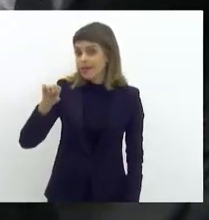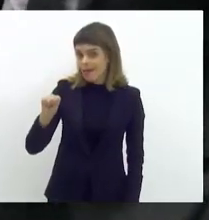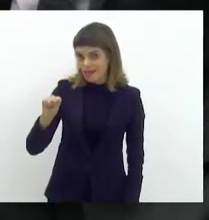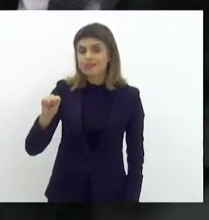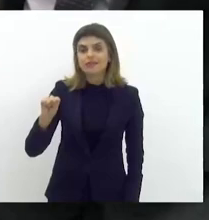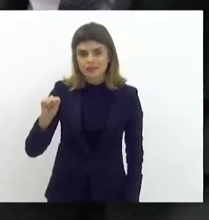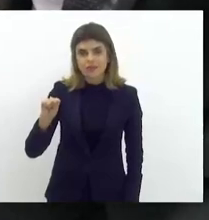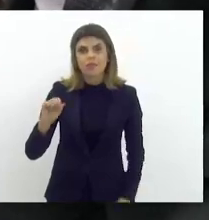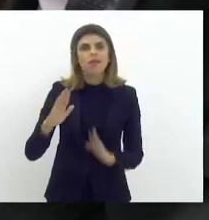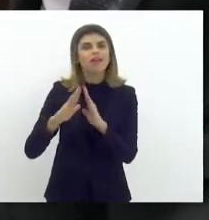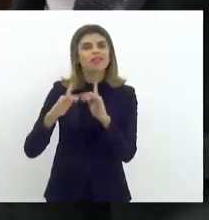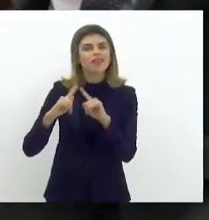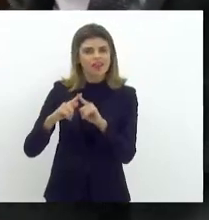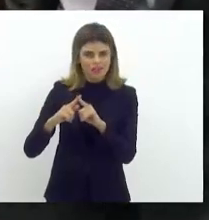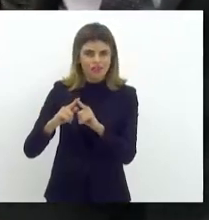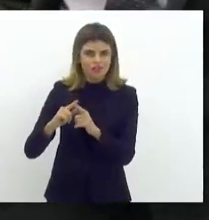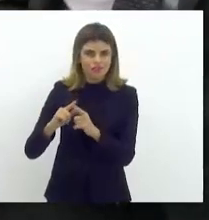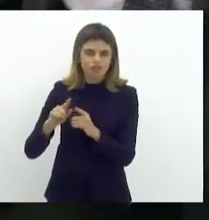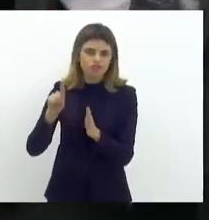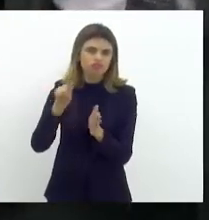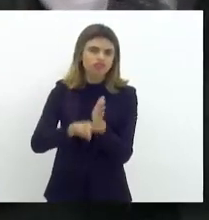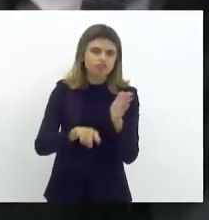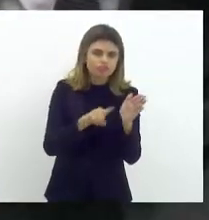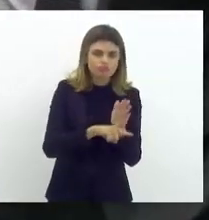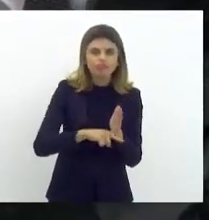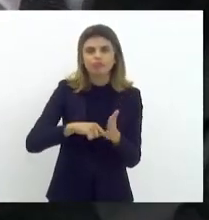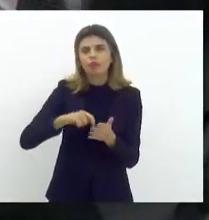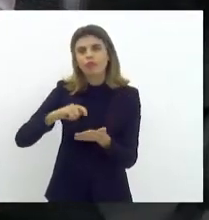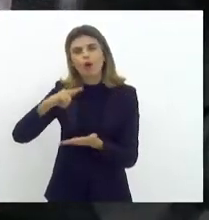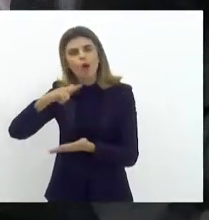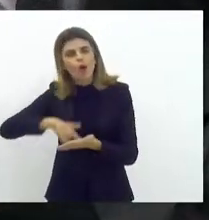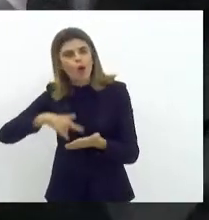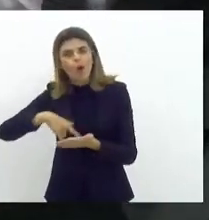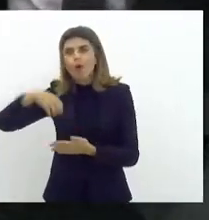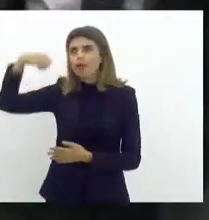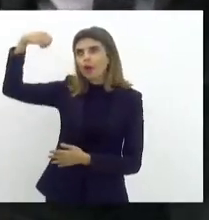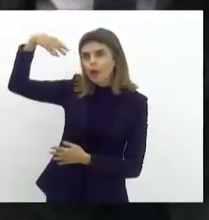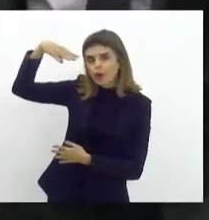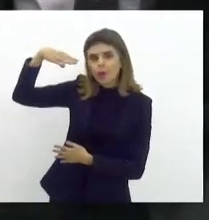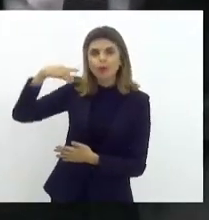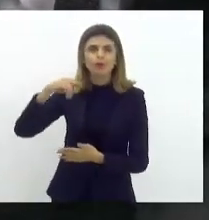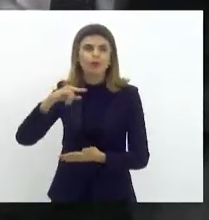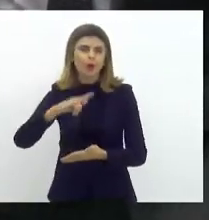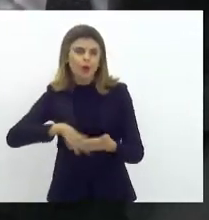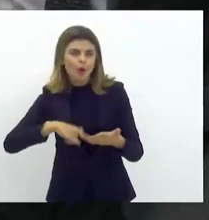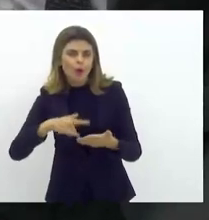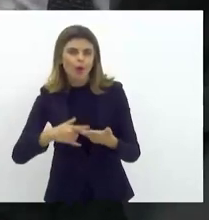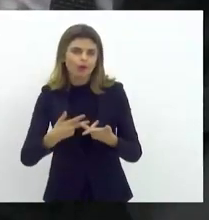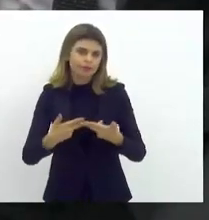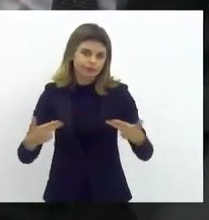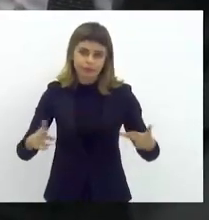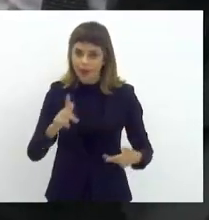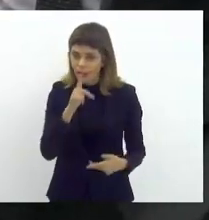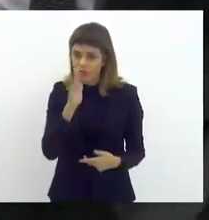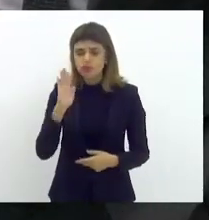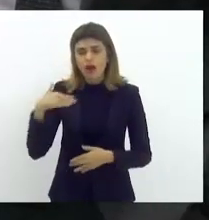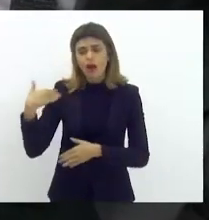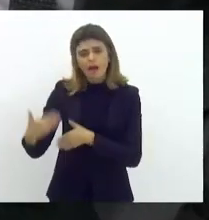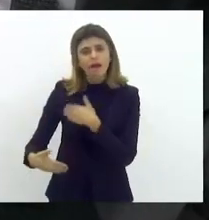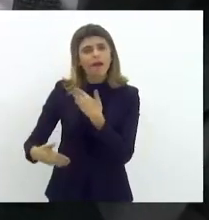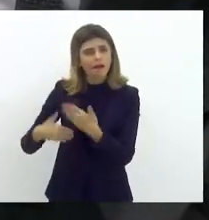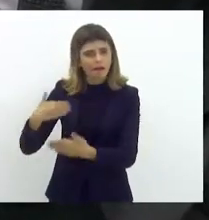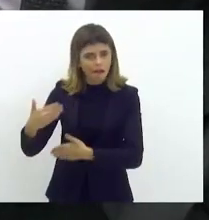para as igrejas conta de luz e nós já víamos trabalhando nisso há bastante tempo agora